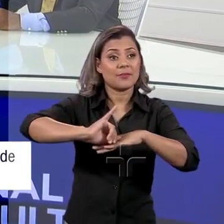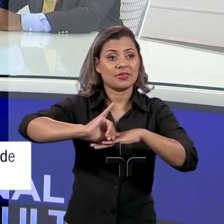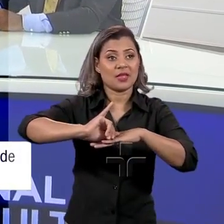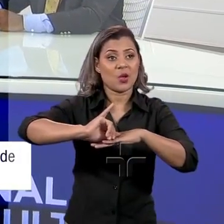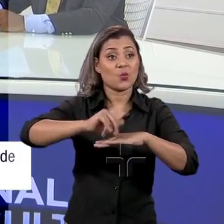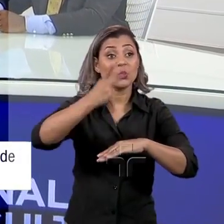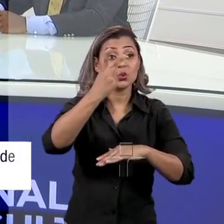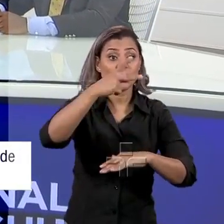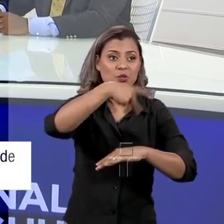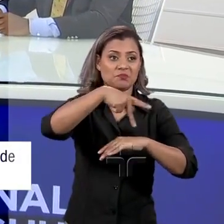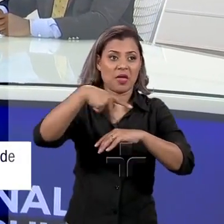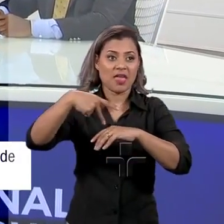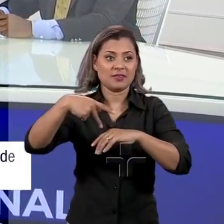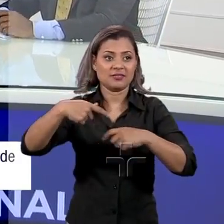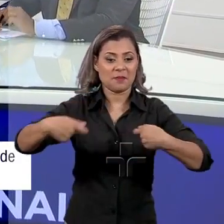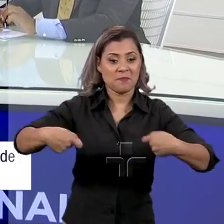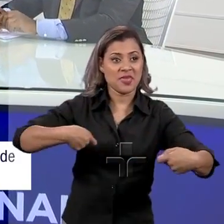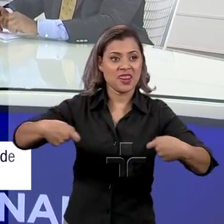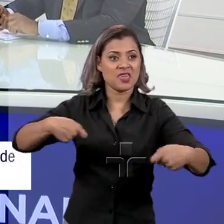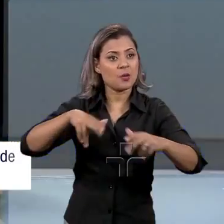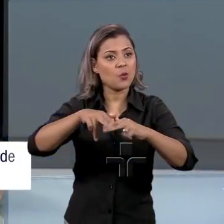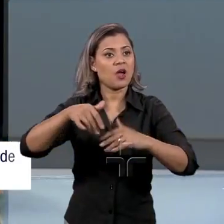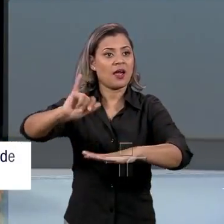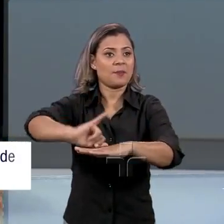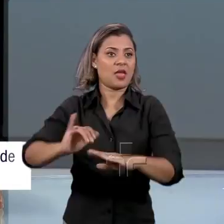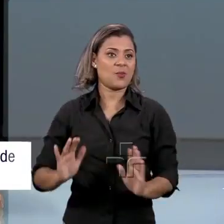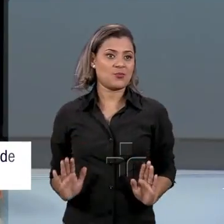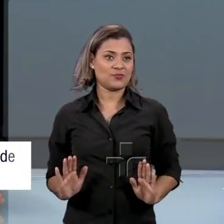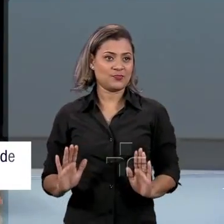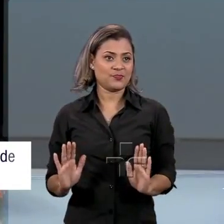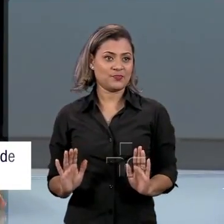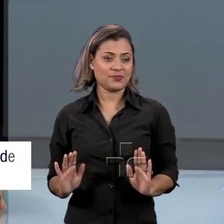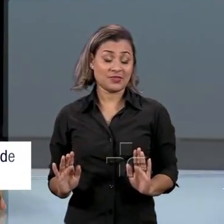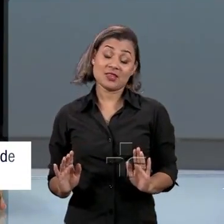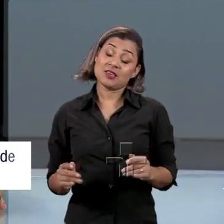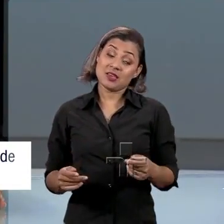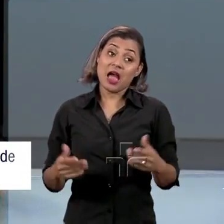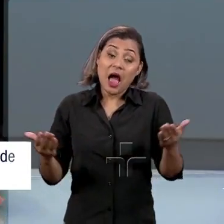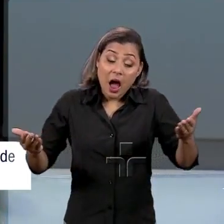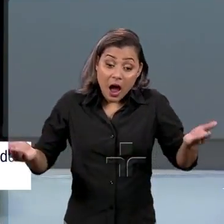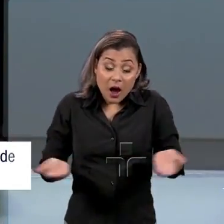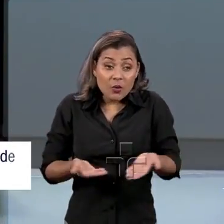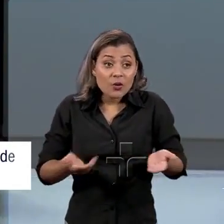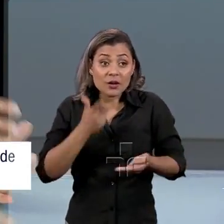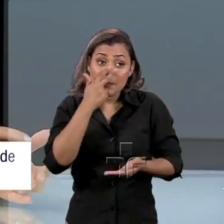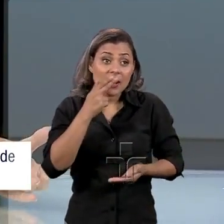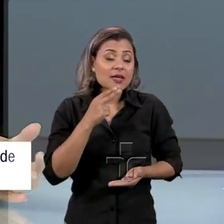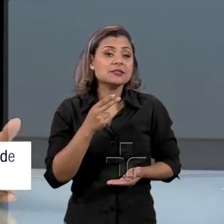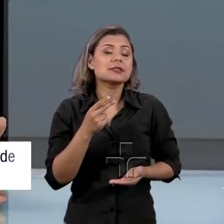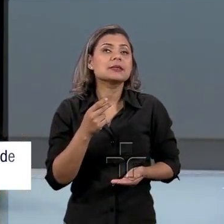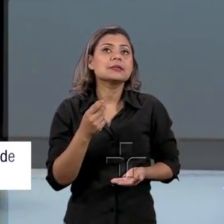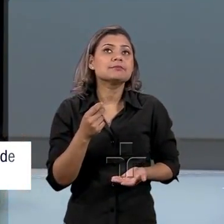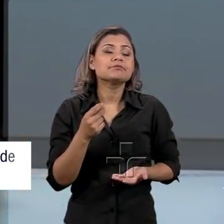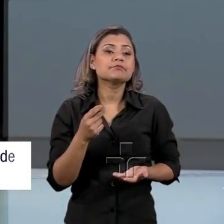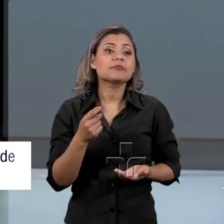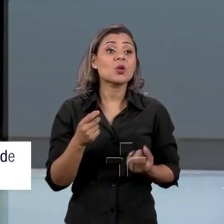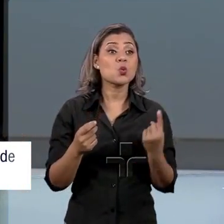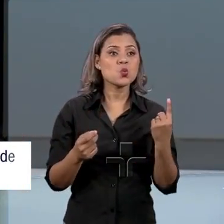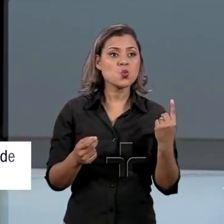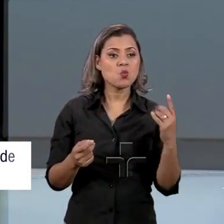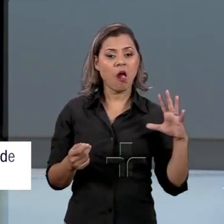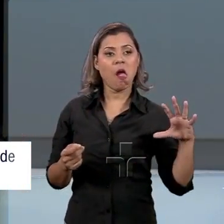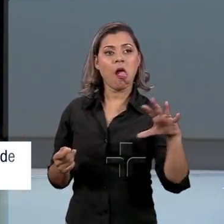2 países, né? E é uma capital que foi, da forma como ela está hoje, ilegalmente anexada por um